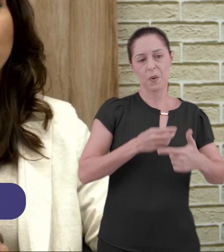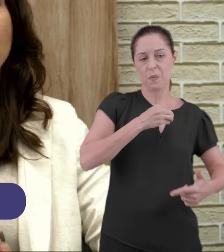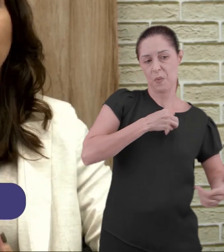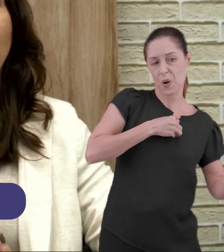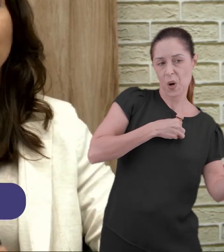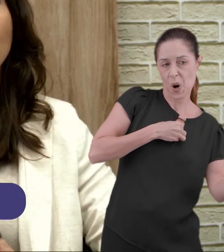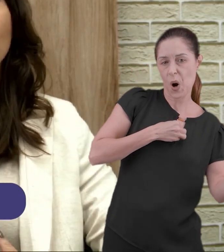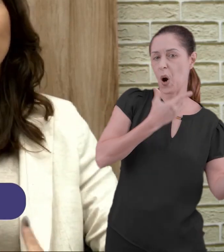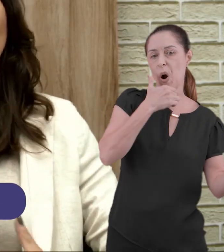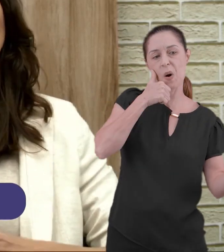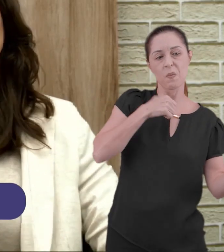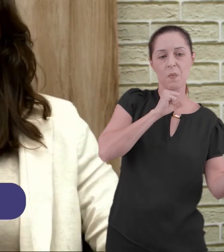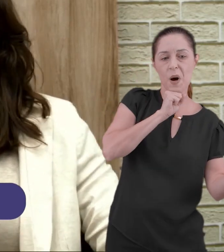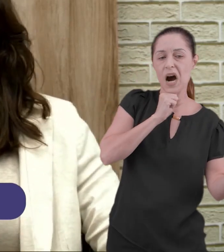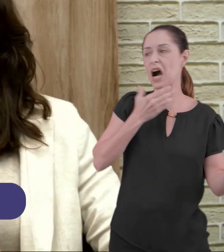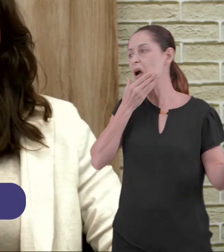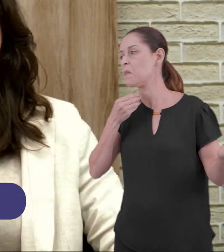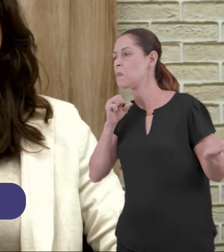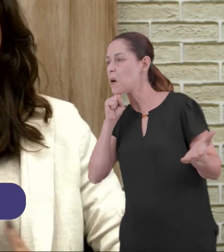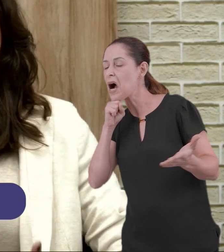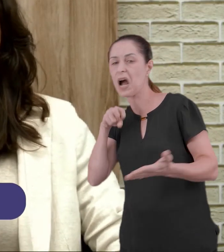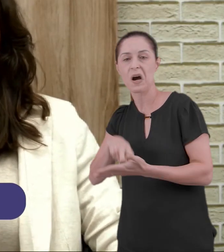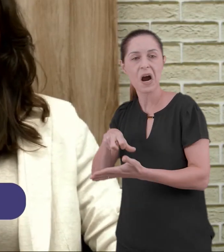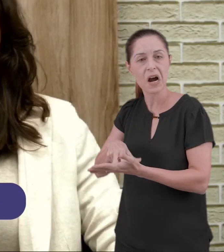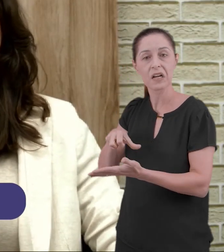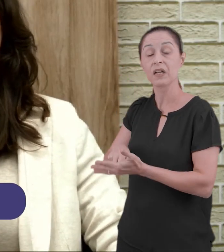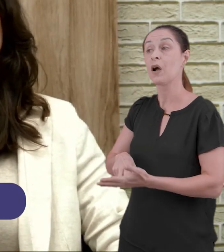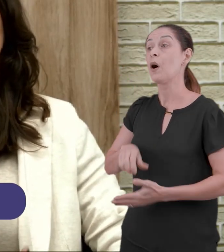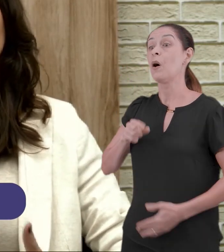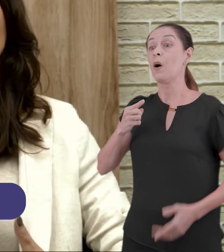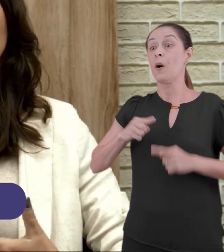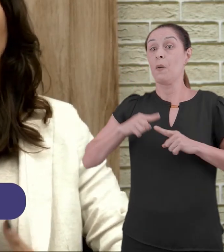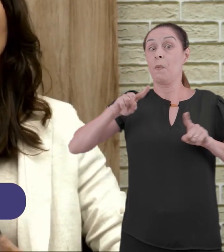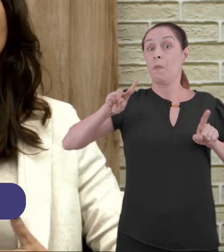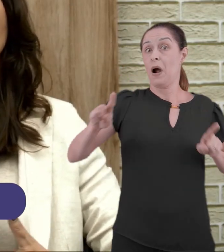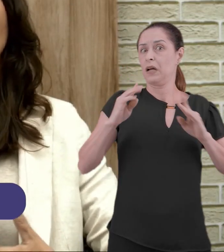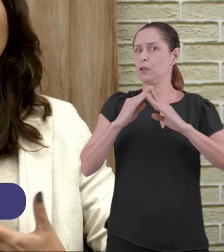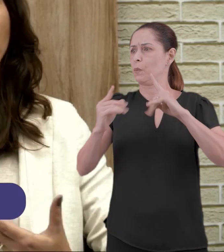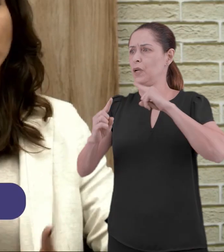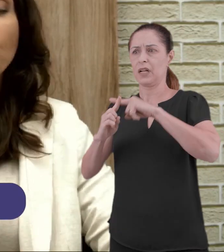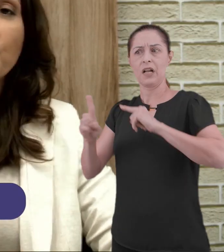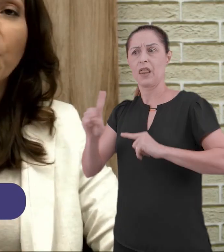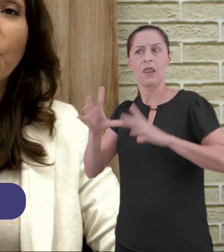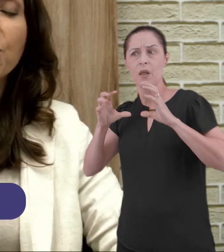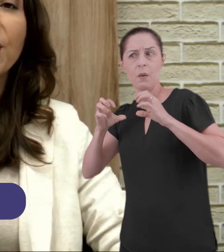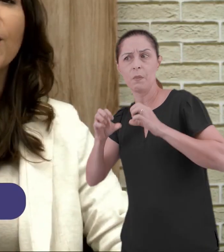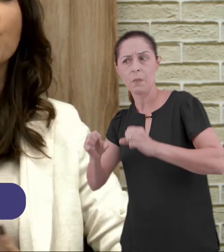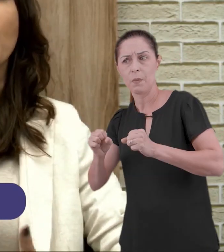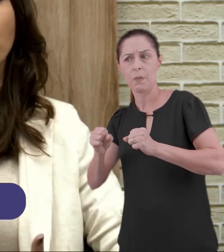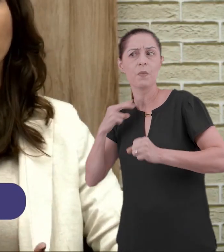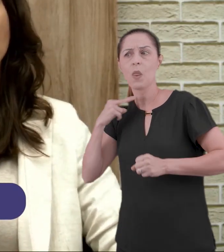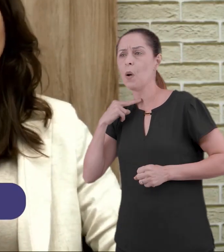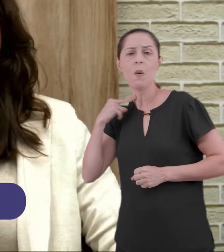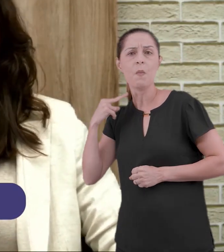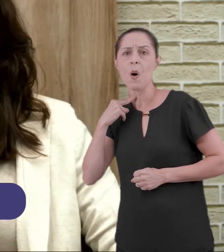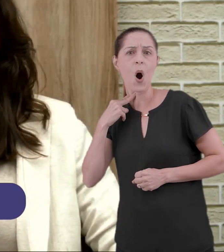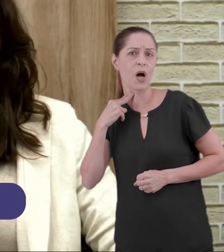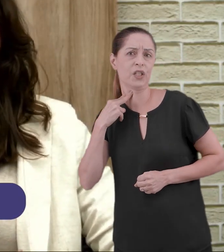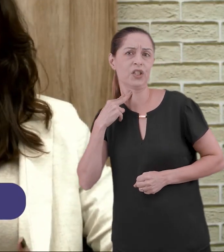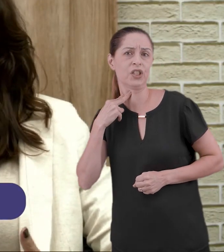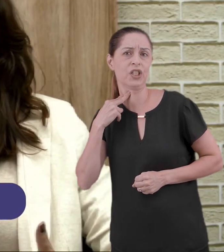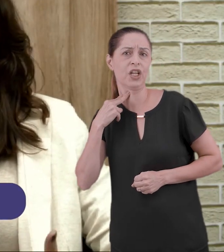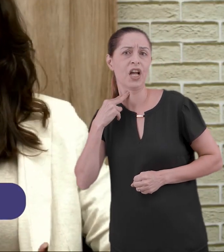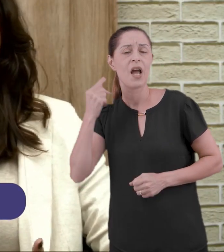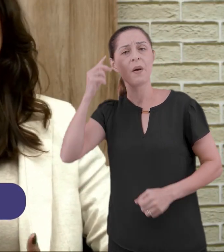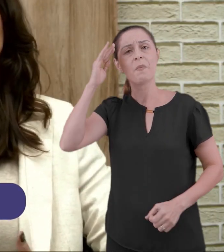vigente na sociedade, só que nós como igreja a gente tem que ter um pensamento diferente, né? A gente não pode reproduzir os preconceitos, reproduzir o